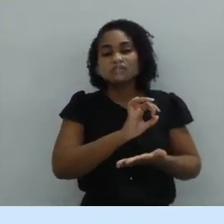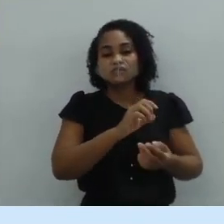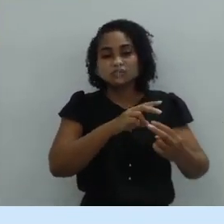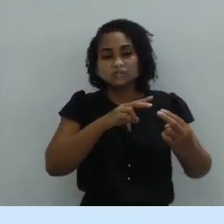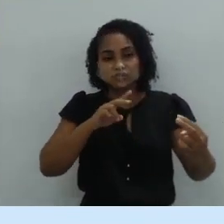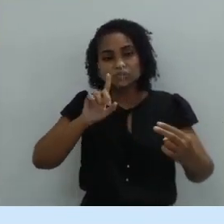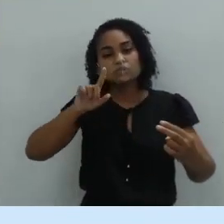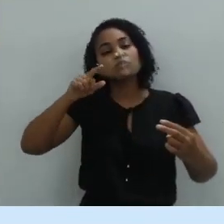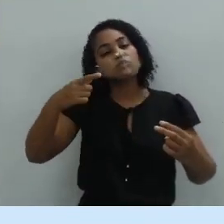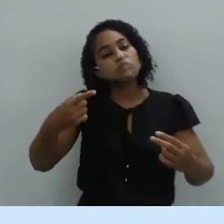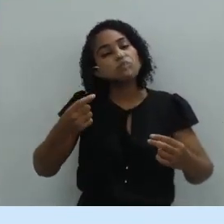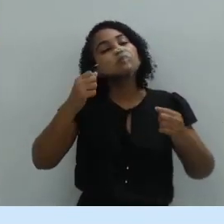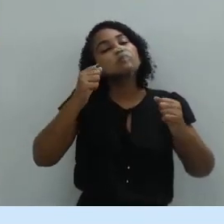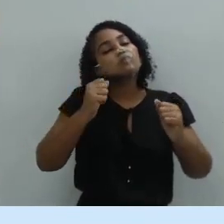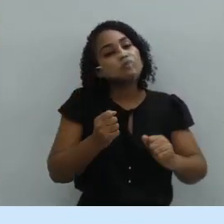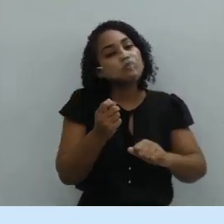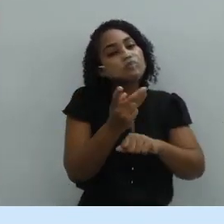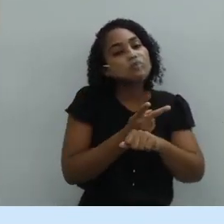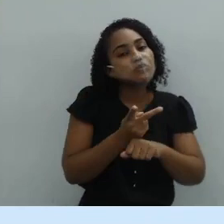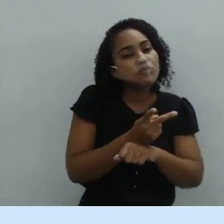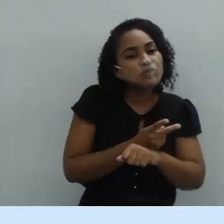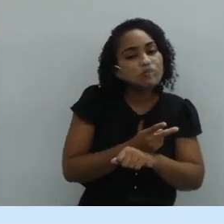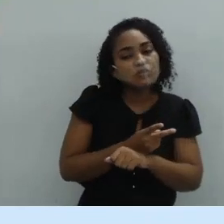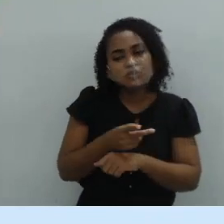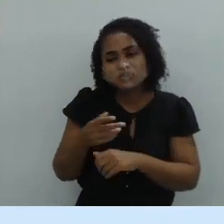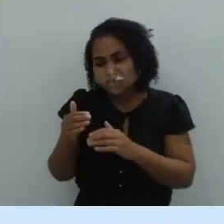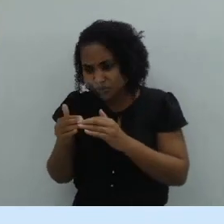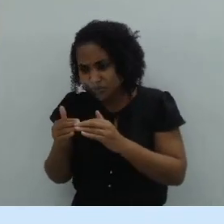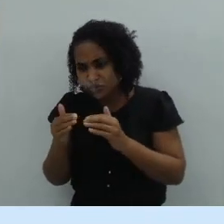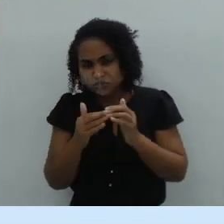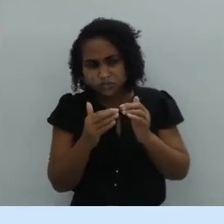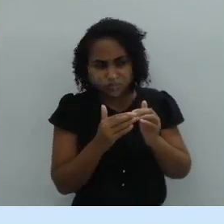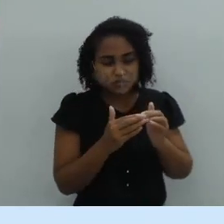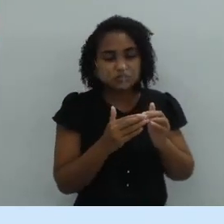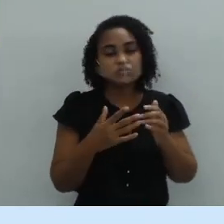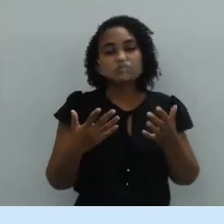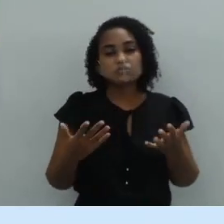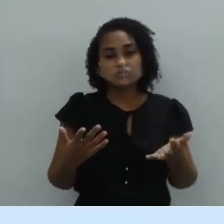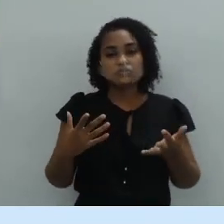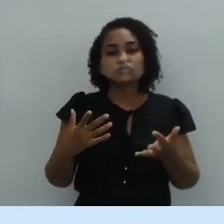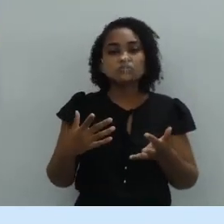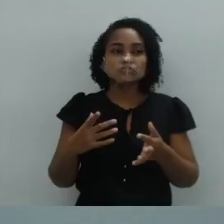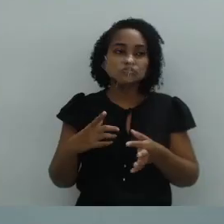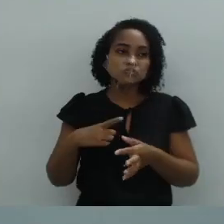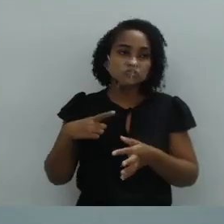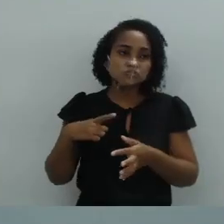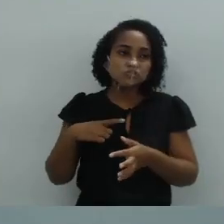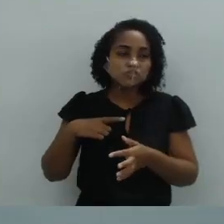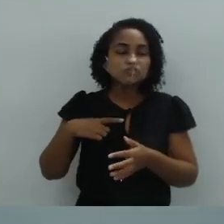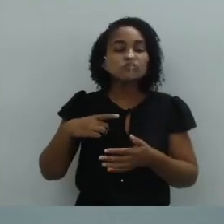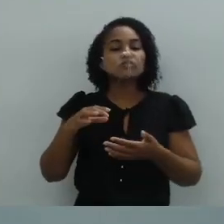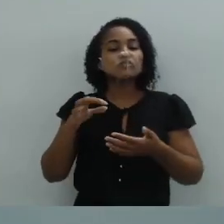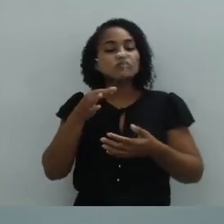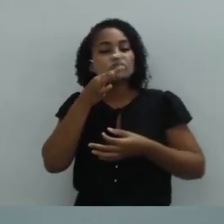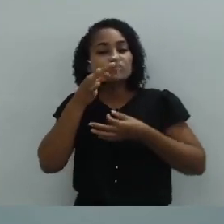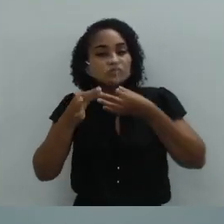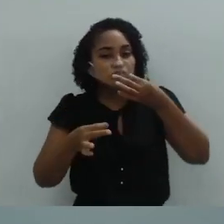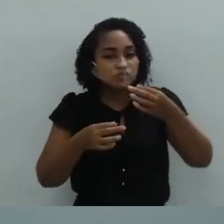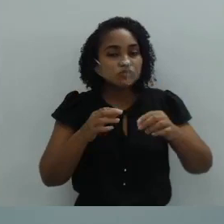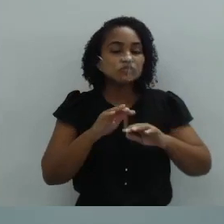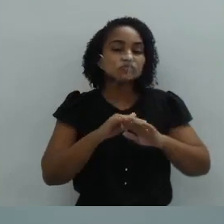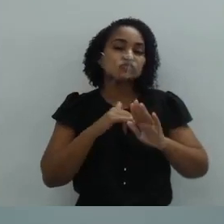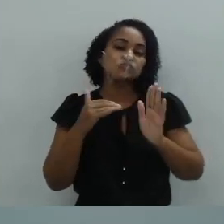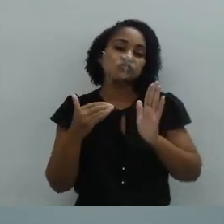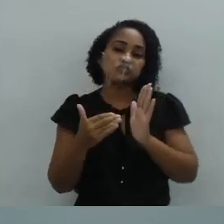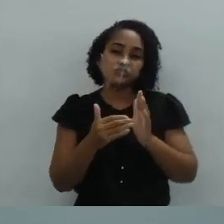porque depois podem procurar e verão que realmente são moradores do bairro e vai estar aí, ó, justificando toda